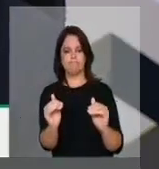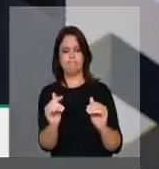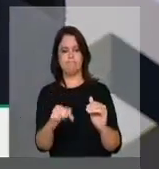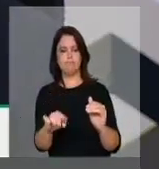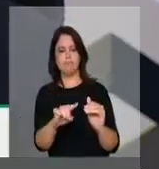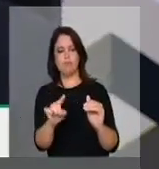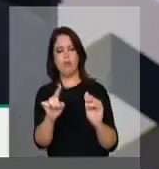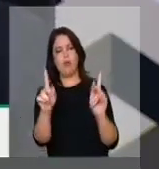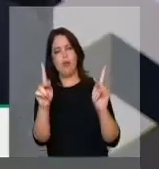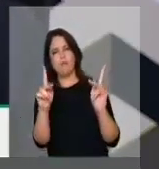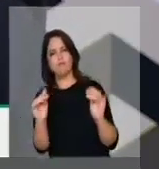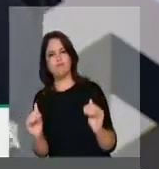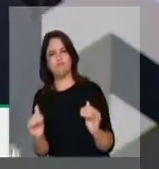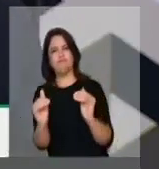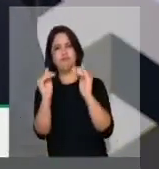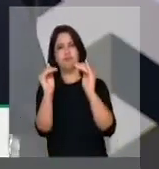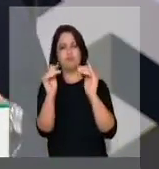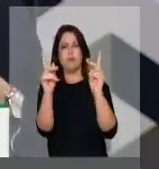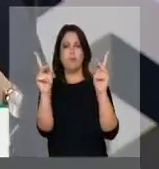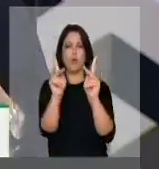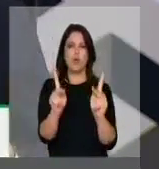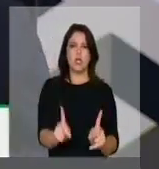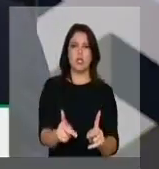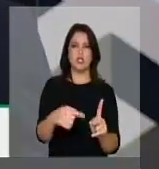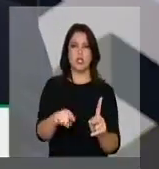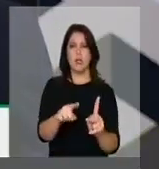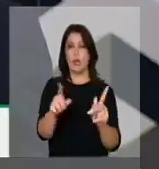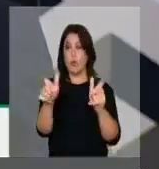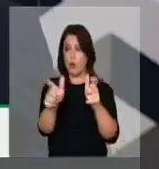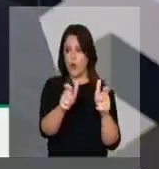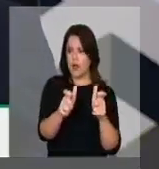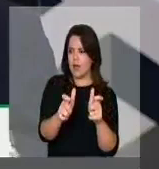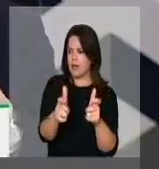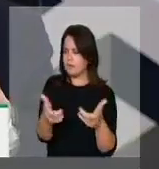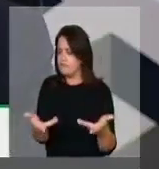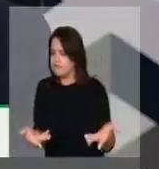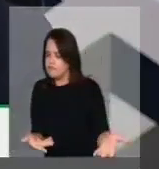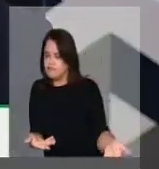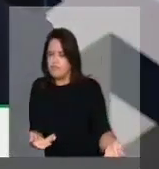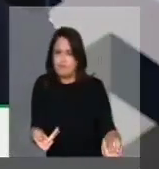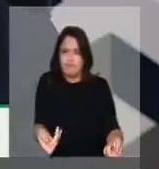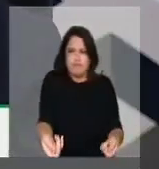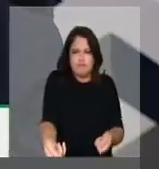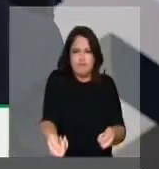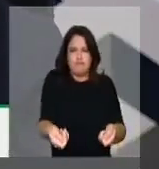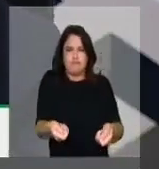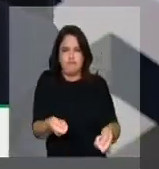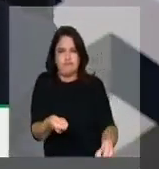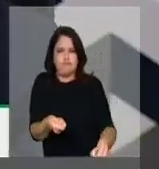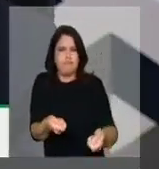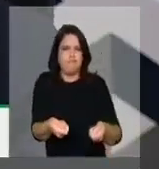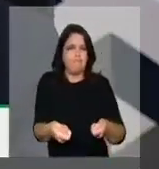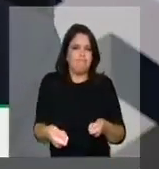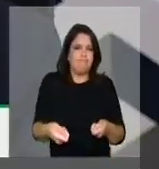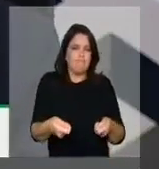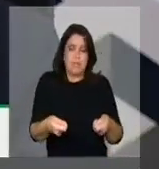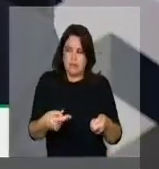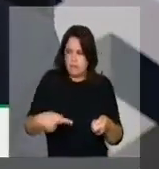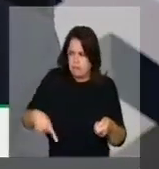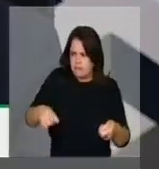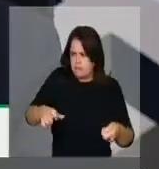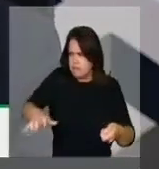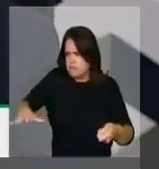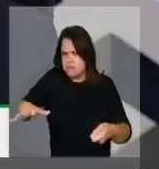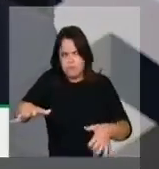política, da chamada harmonia política. Um órgão que seja pacificador, um órgão que seja construtor do